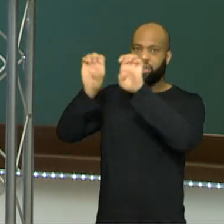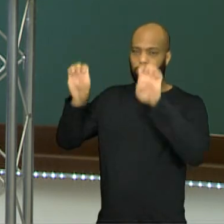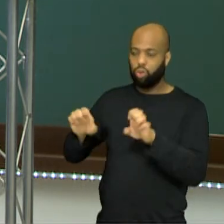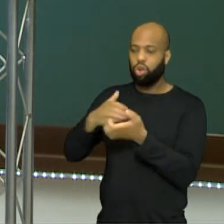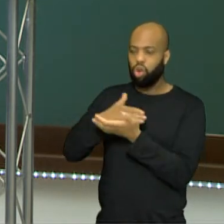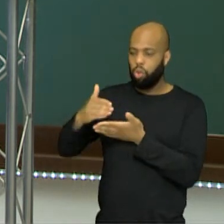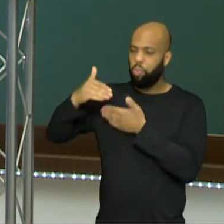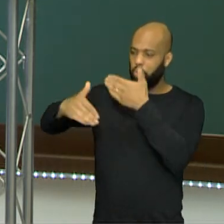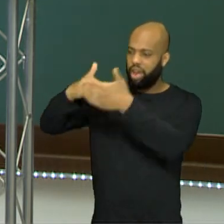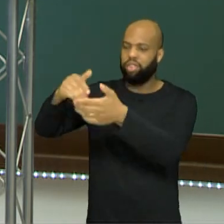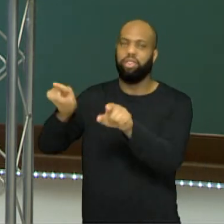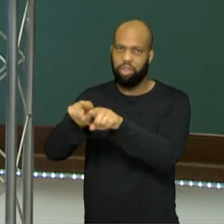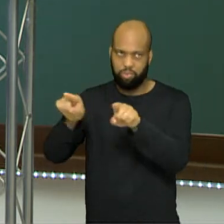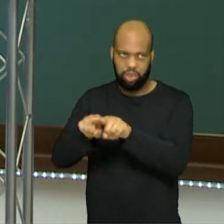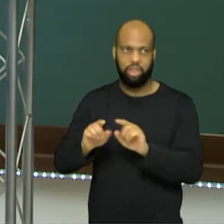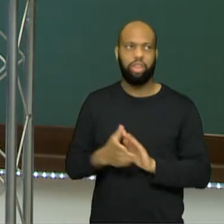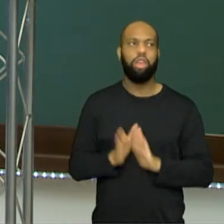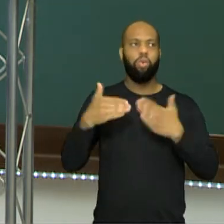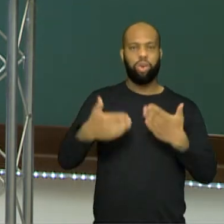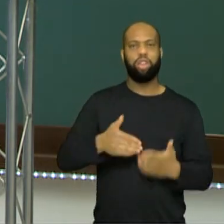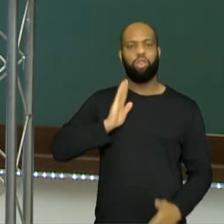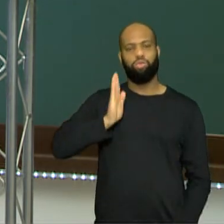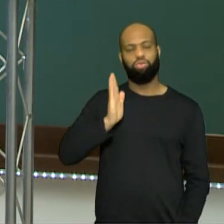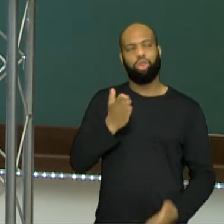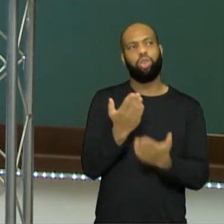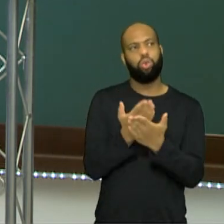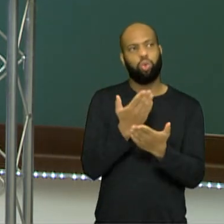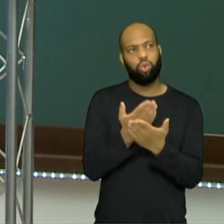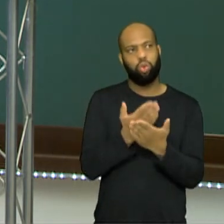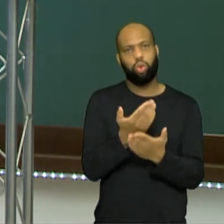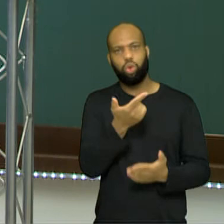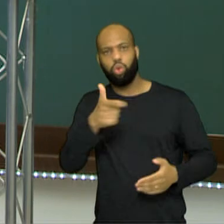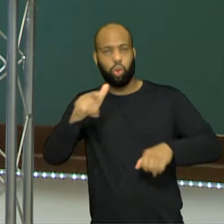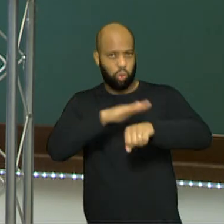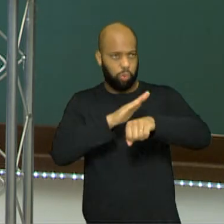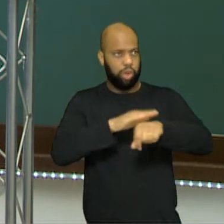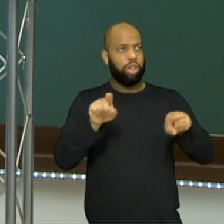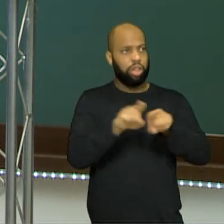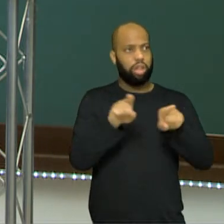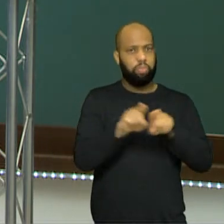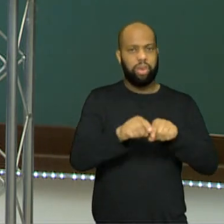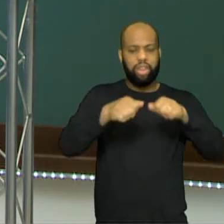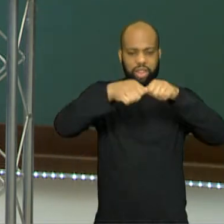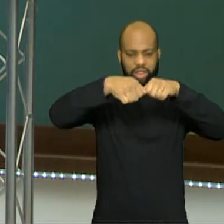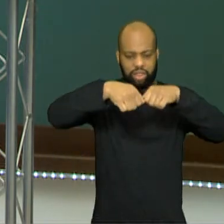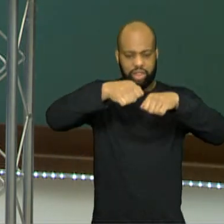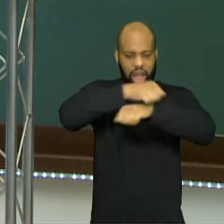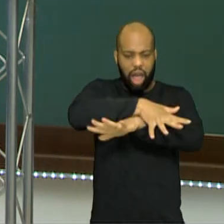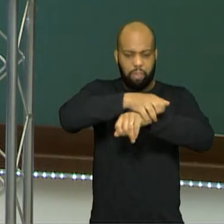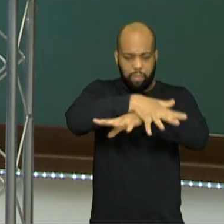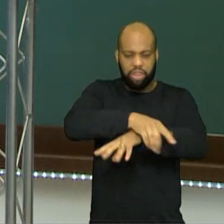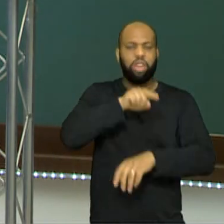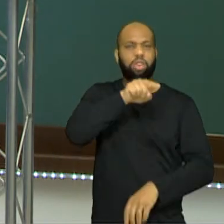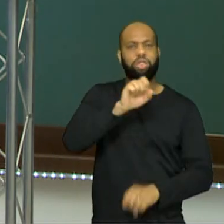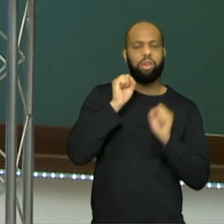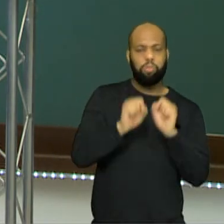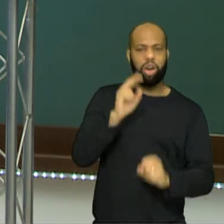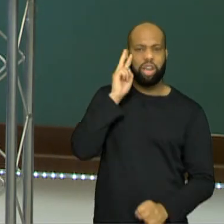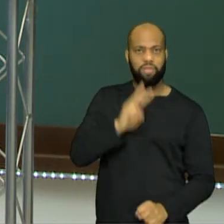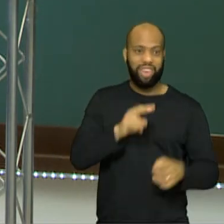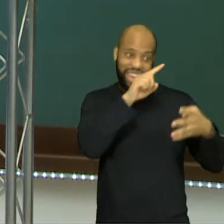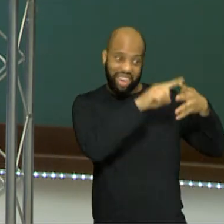estruturando. Então, como já visto em outros momentos ou na mídia, você pode resgatar que os primeiros